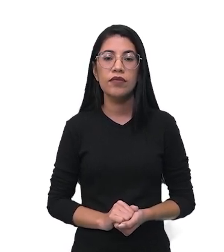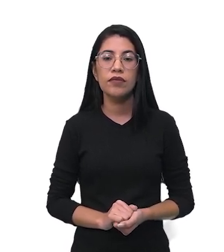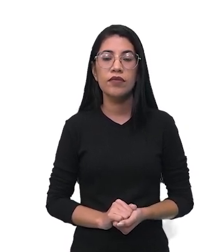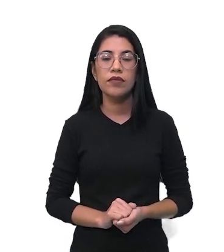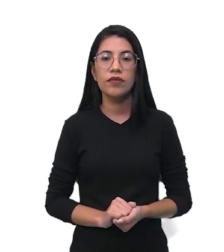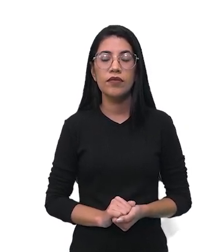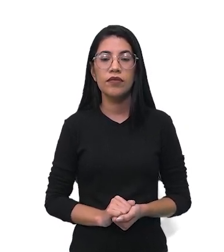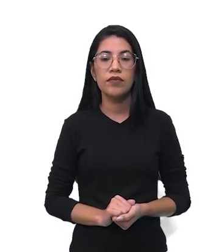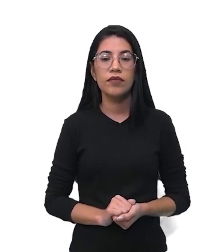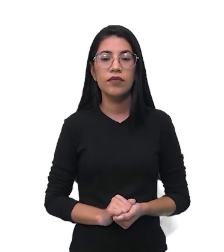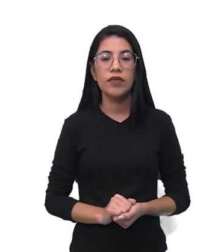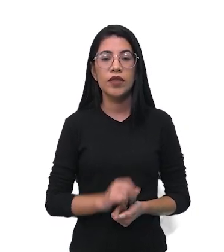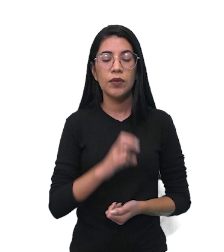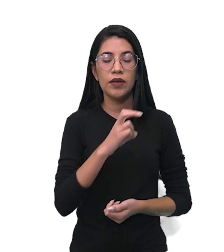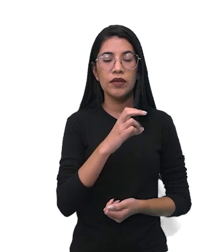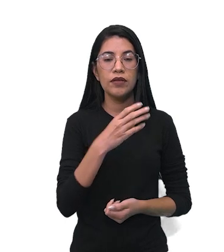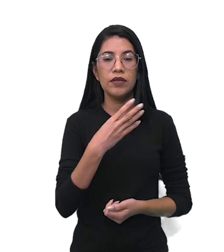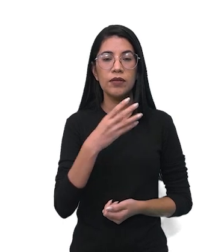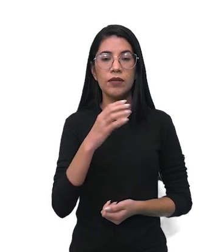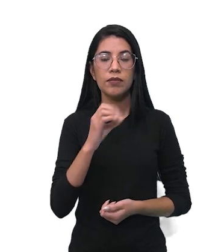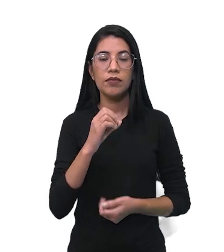540 dividido